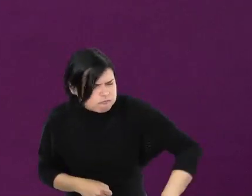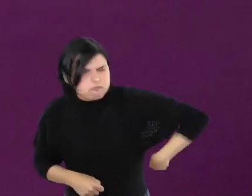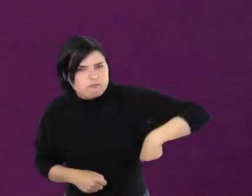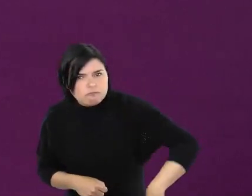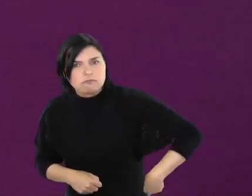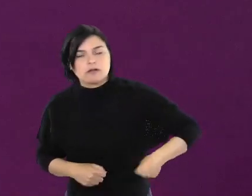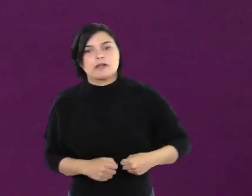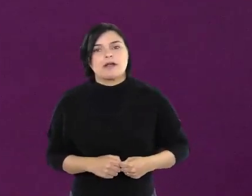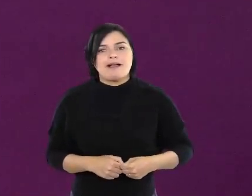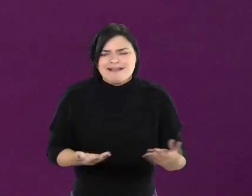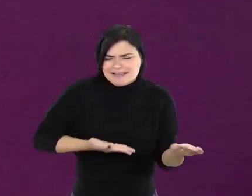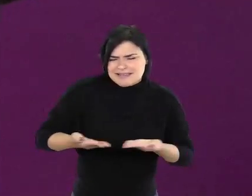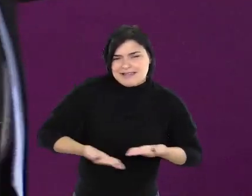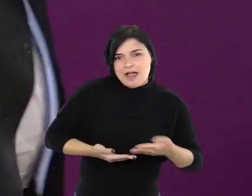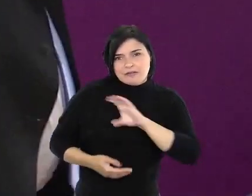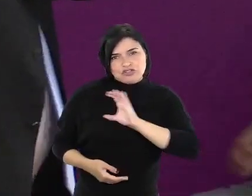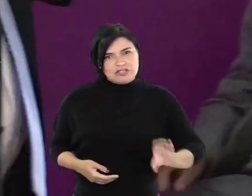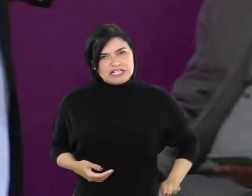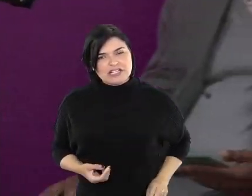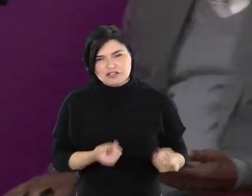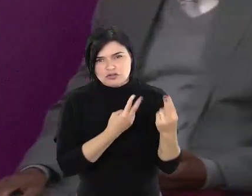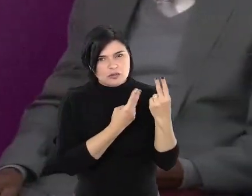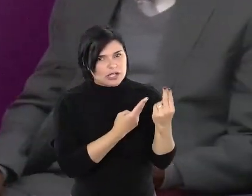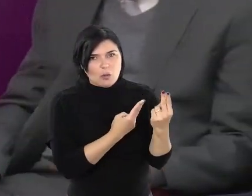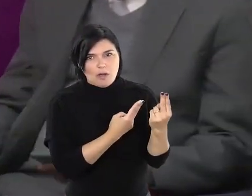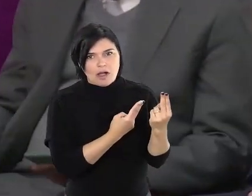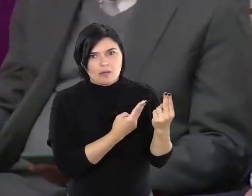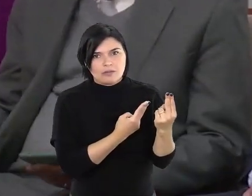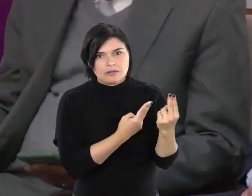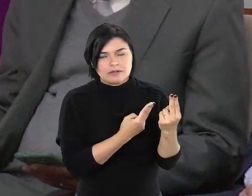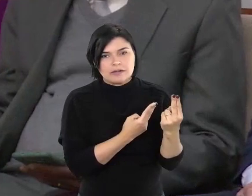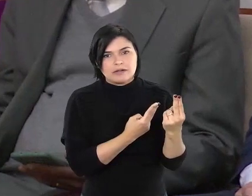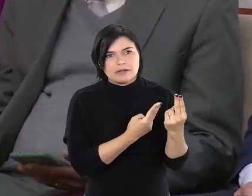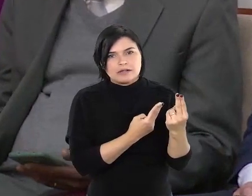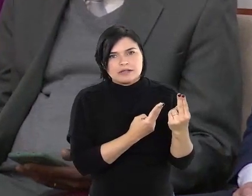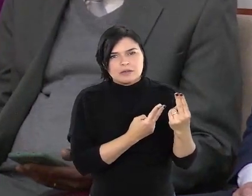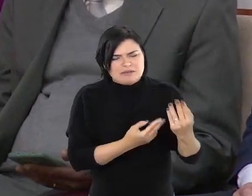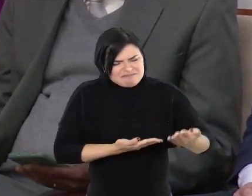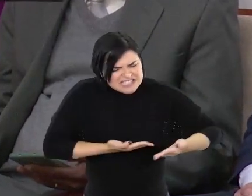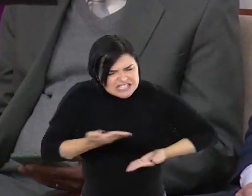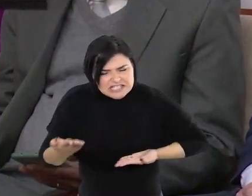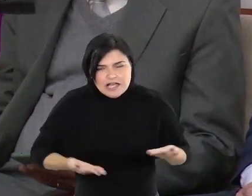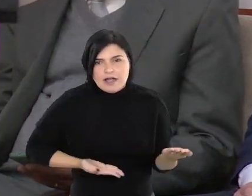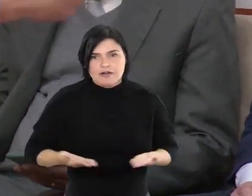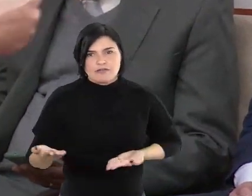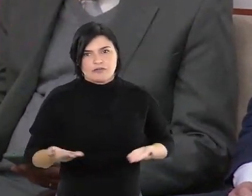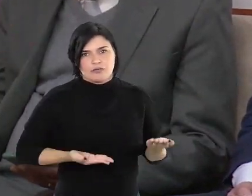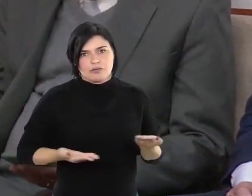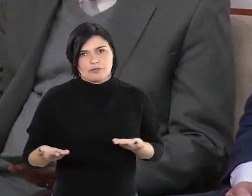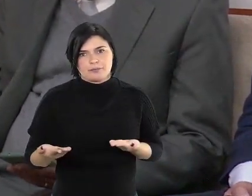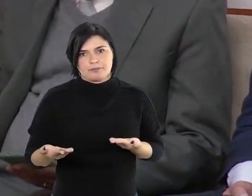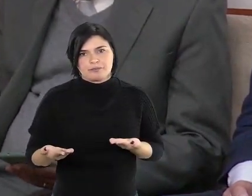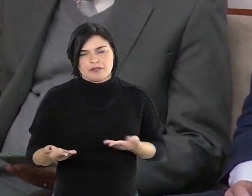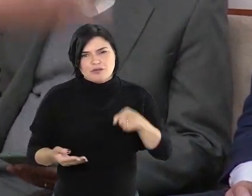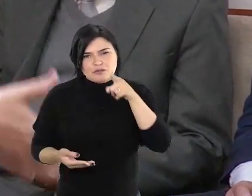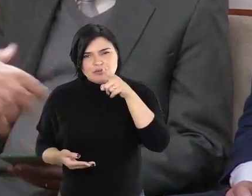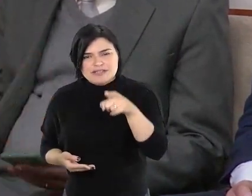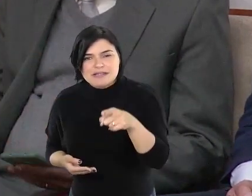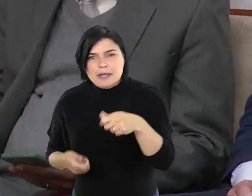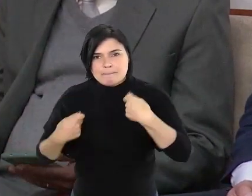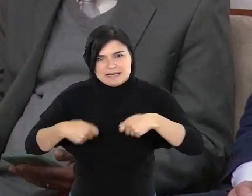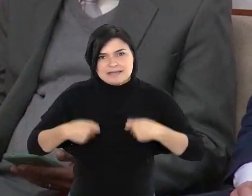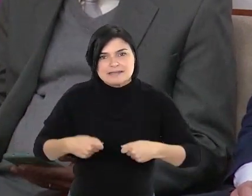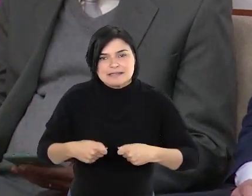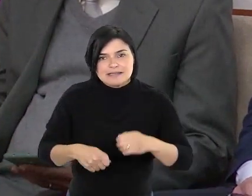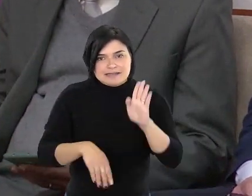servo de Cristo não é tirar proveito de você é me gastar por você é me dar por você é que você cresça que